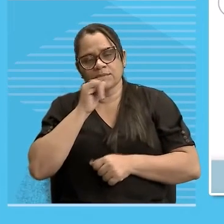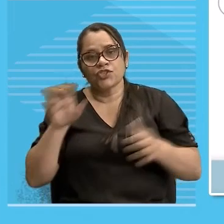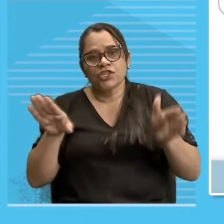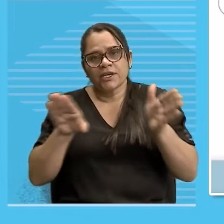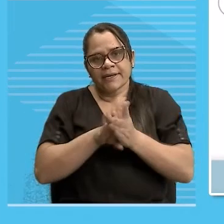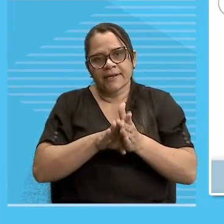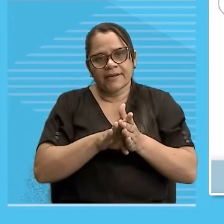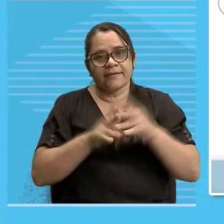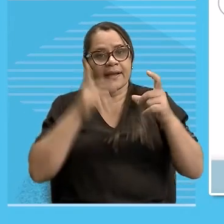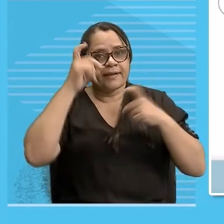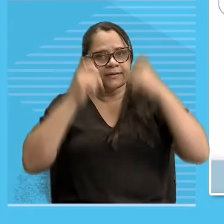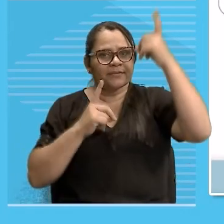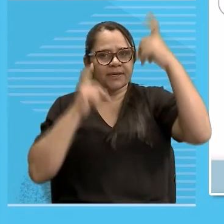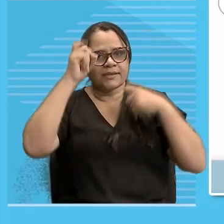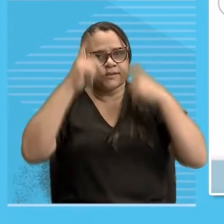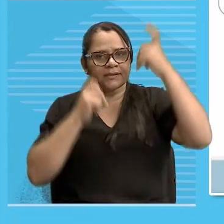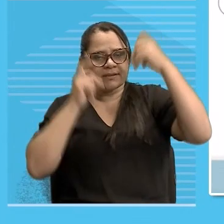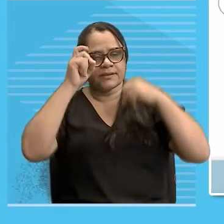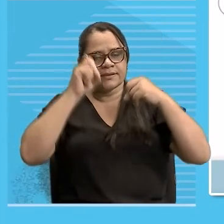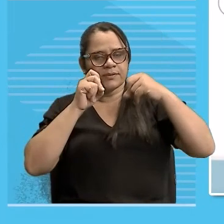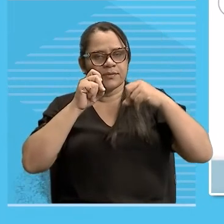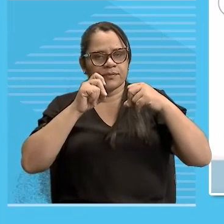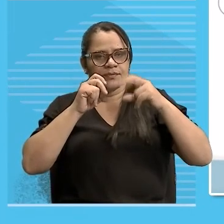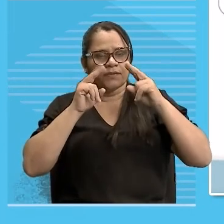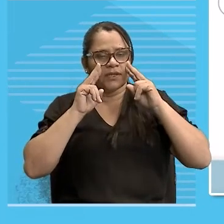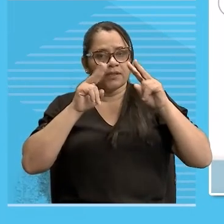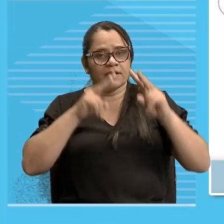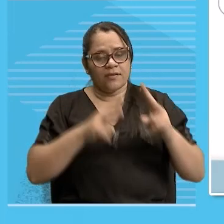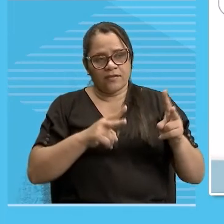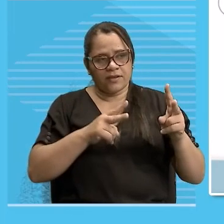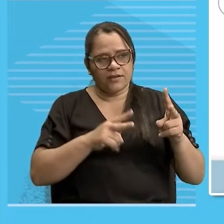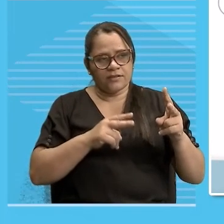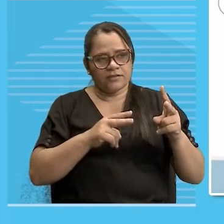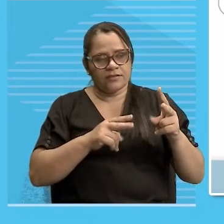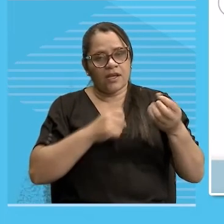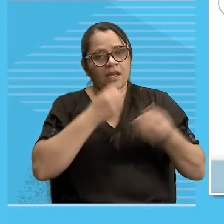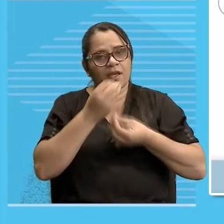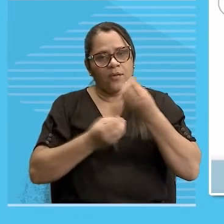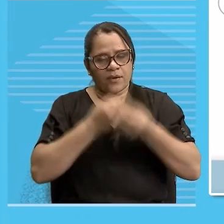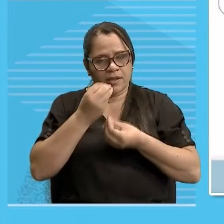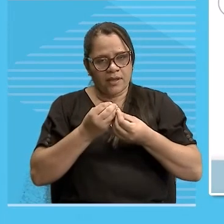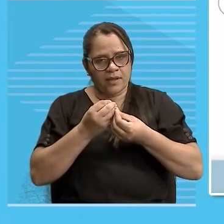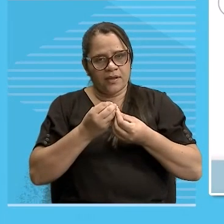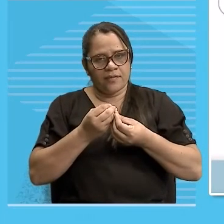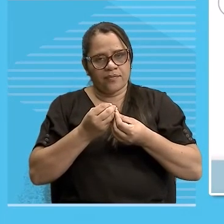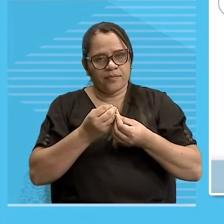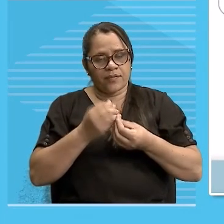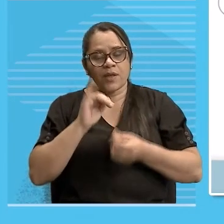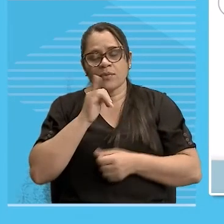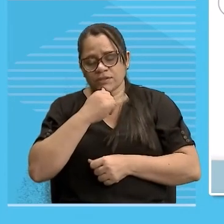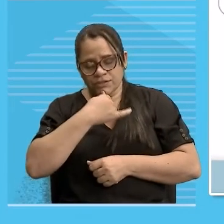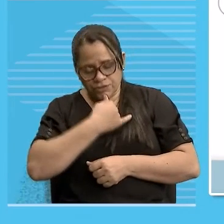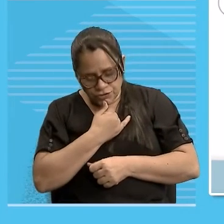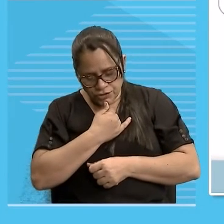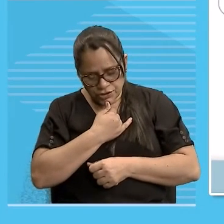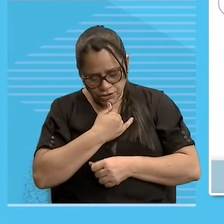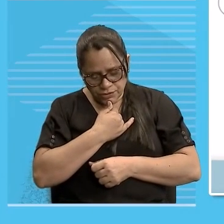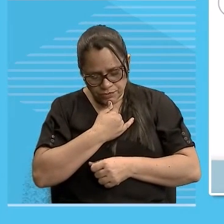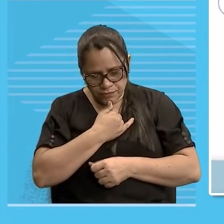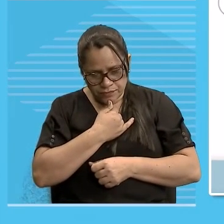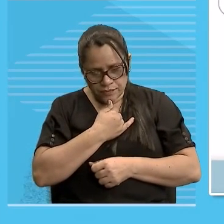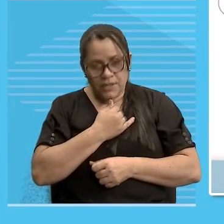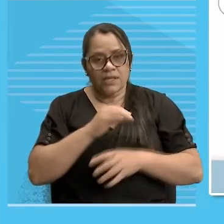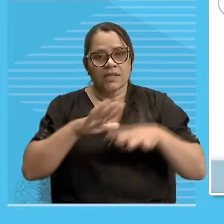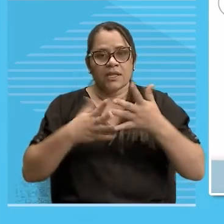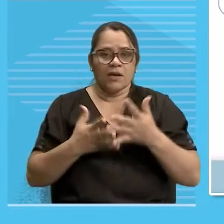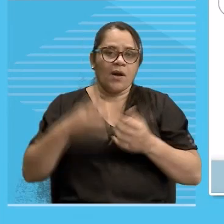cara, né? Ai, quem dera. Aí é uma lamentação, né, gente? Você tem quem dera essa lamentação. Puxa vida. Normalmente,